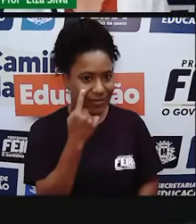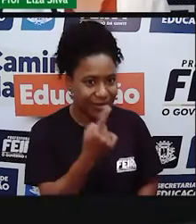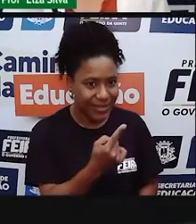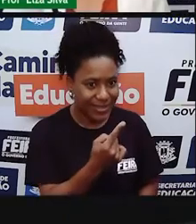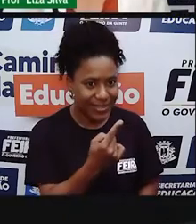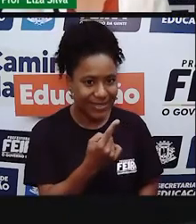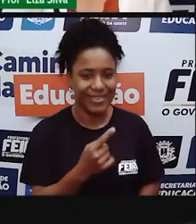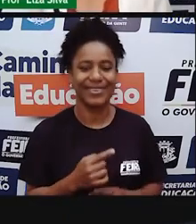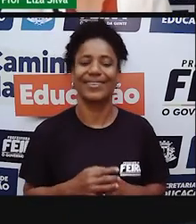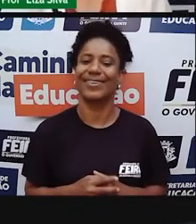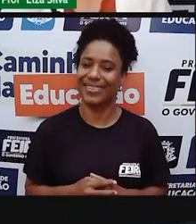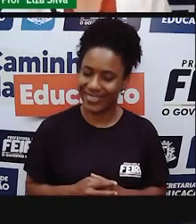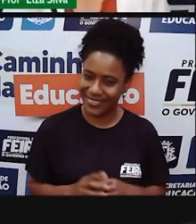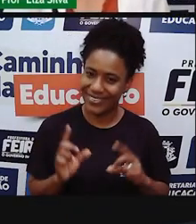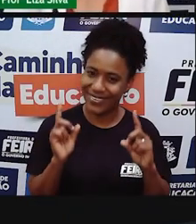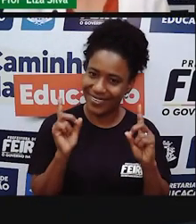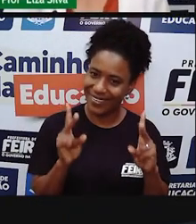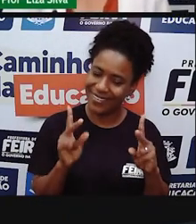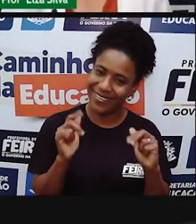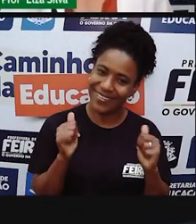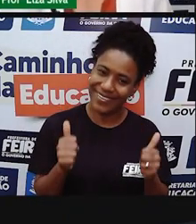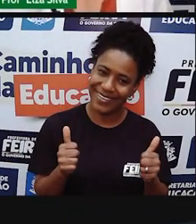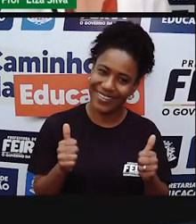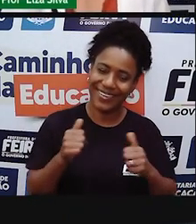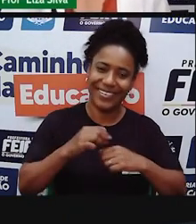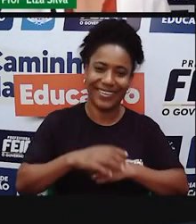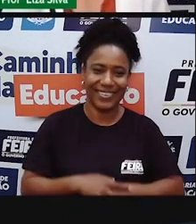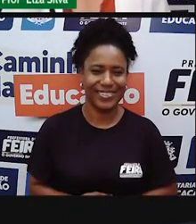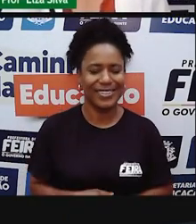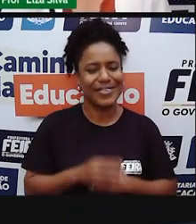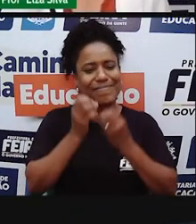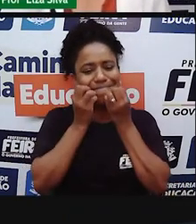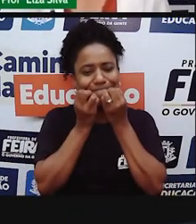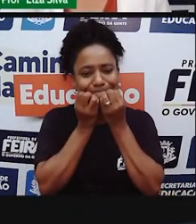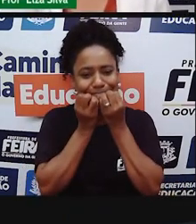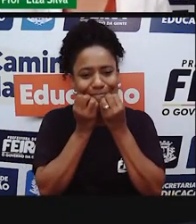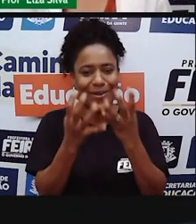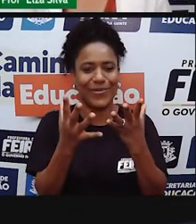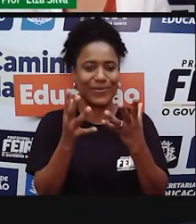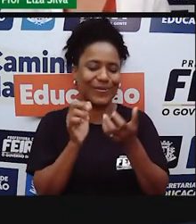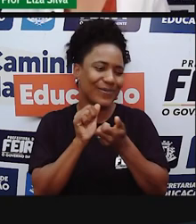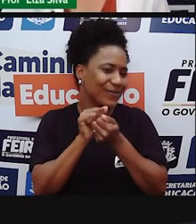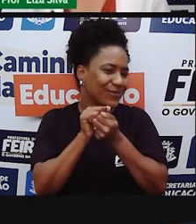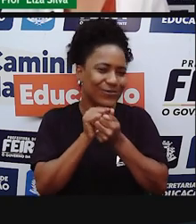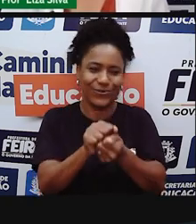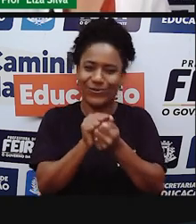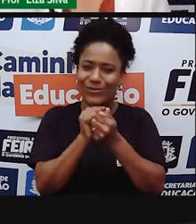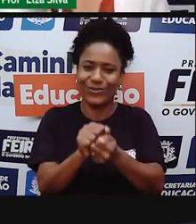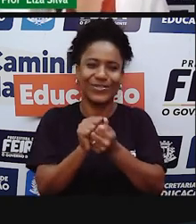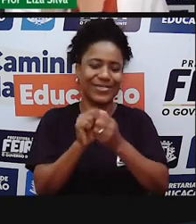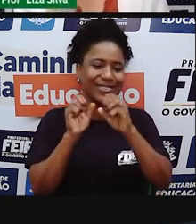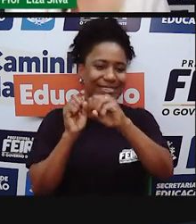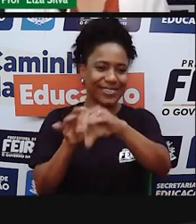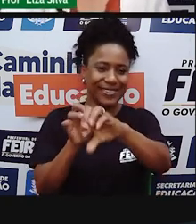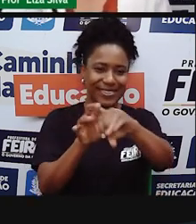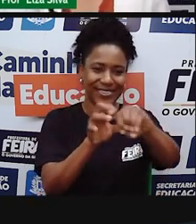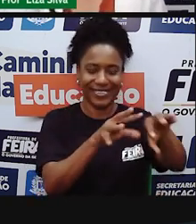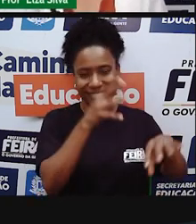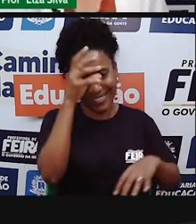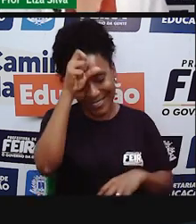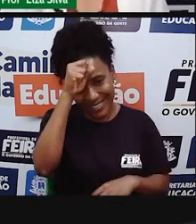students? Nice to see you. Foi muito bom estar com vocês na aula de hoje. I hope